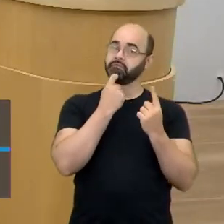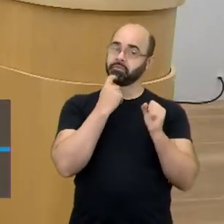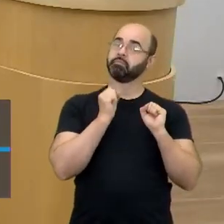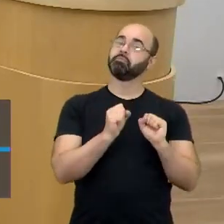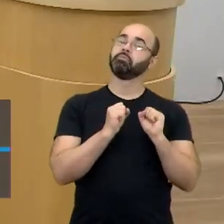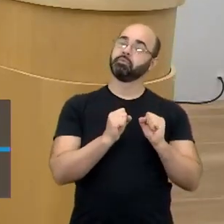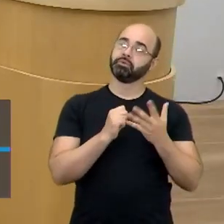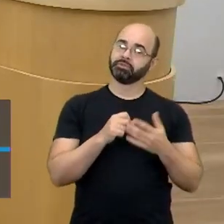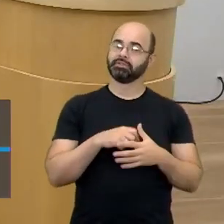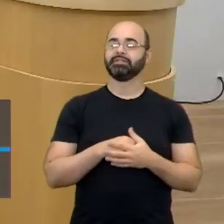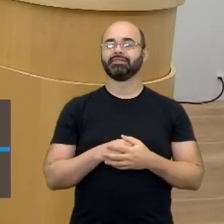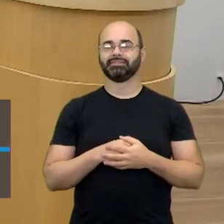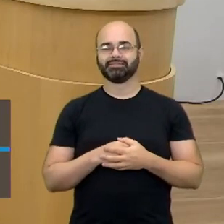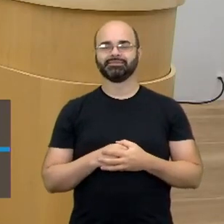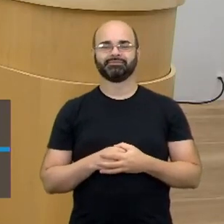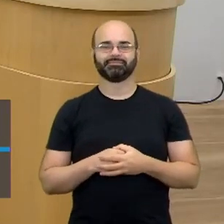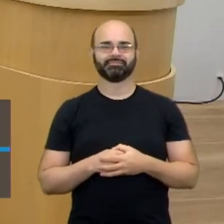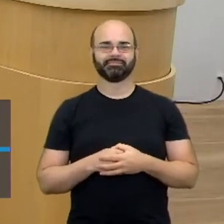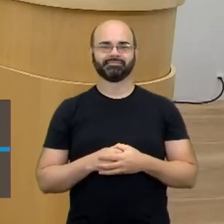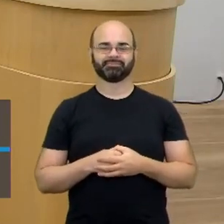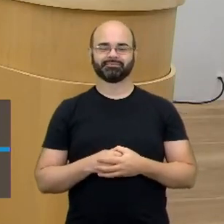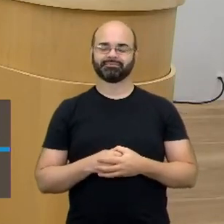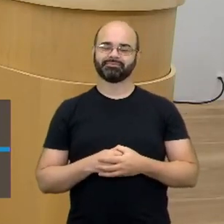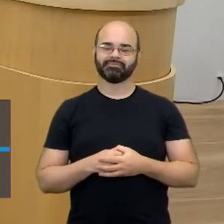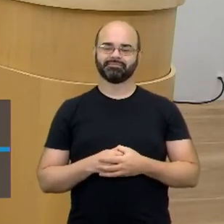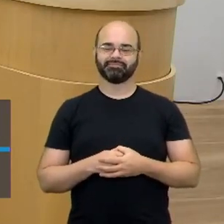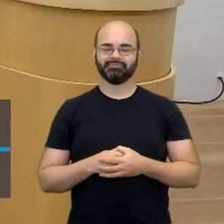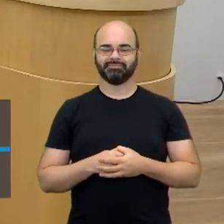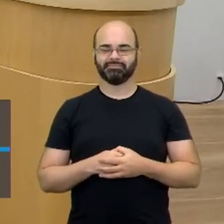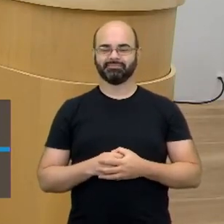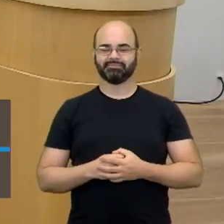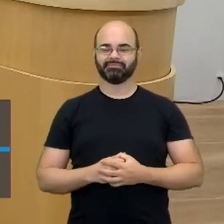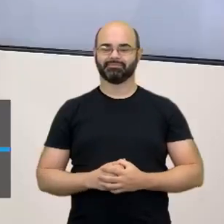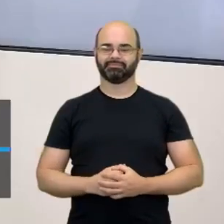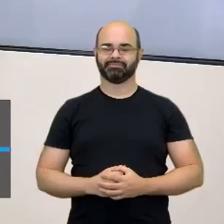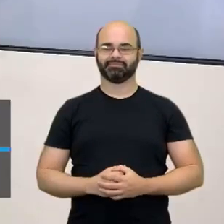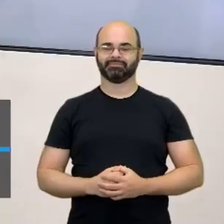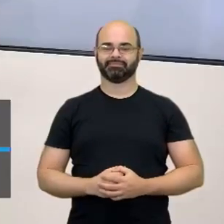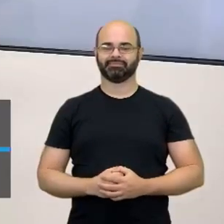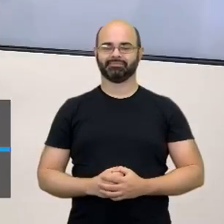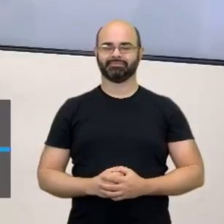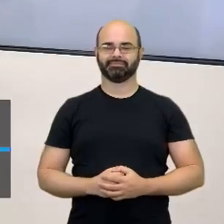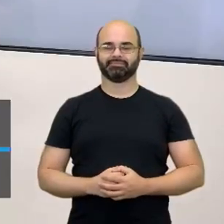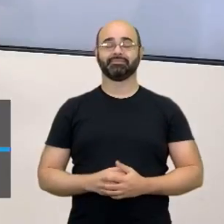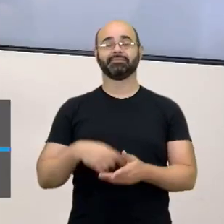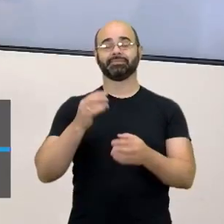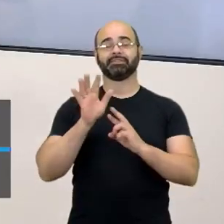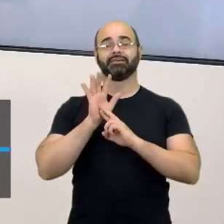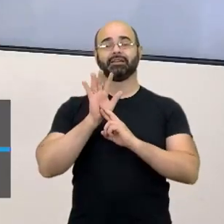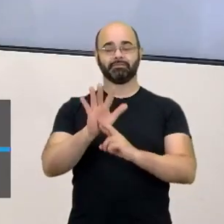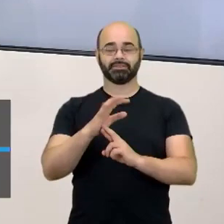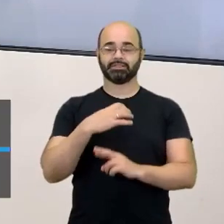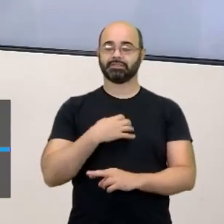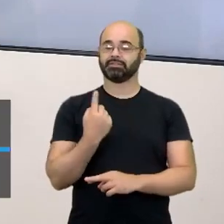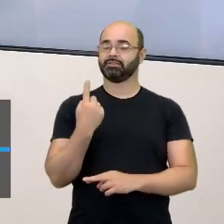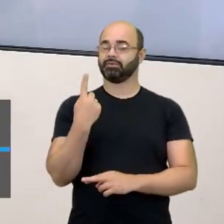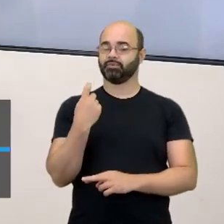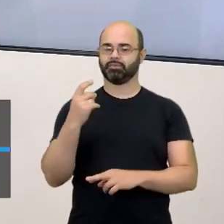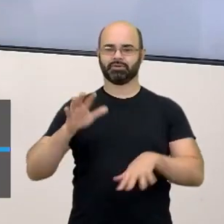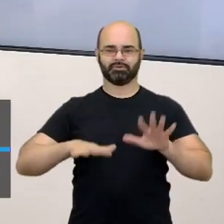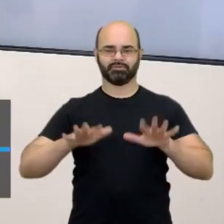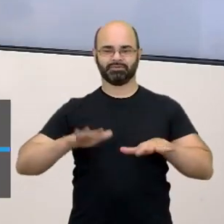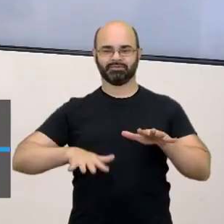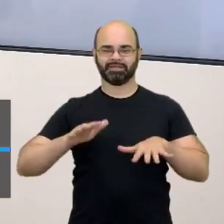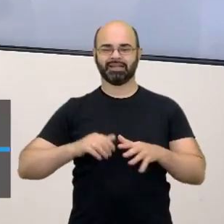probabilidade de uma ser vermelha. Muito bom. bem. Legal. Aí, Osmar, o que que a gente tem? A gente só tem uma representação só da probabilidade, né? Que